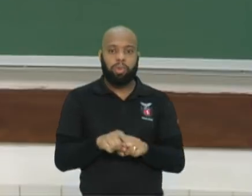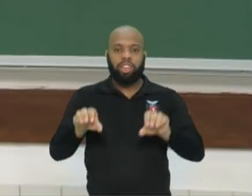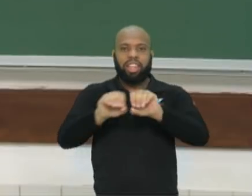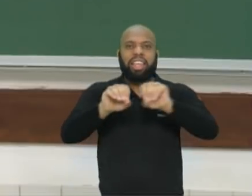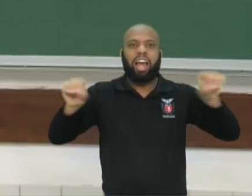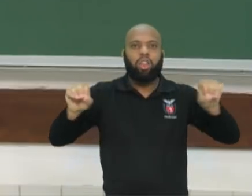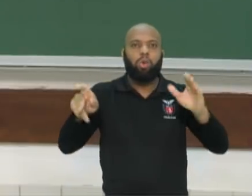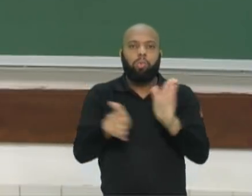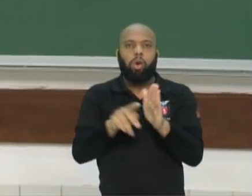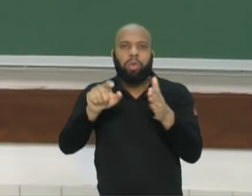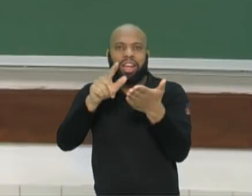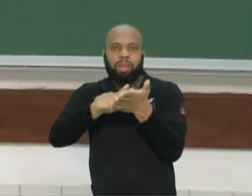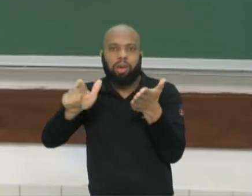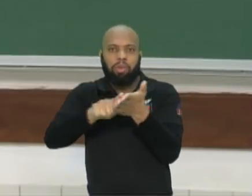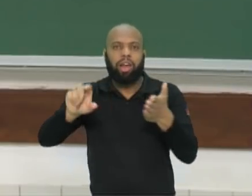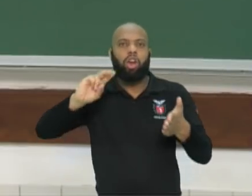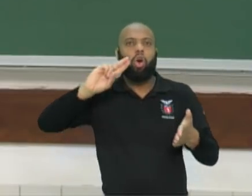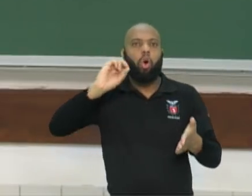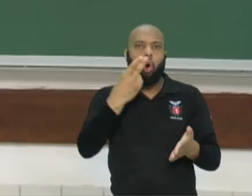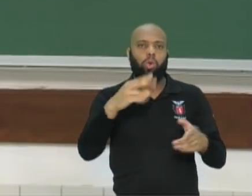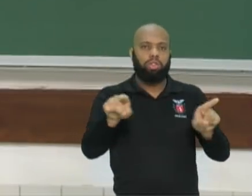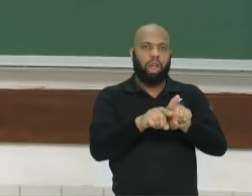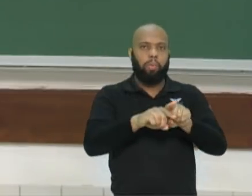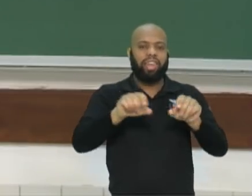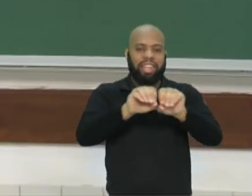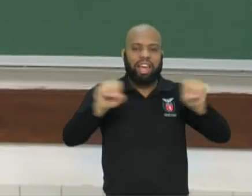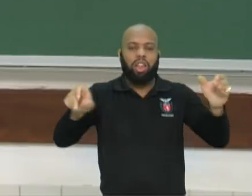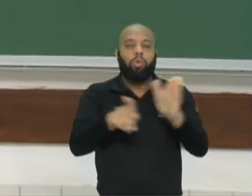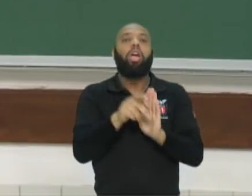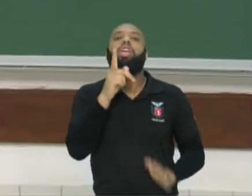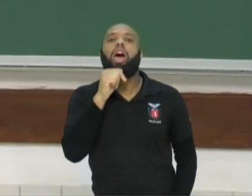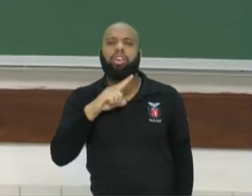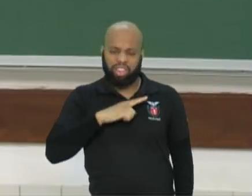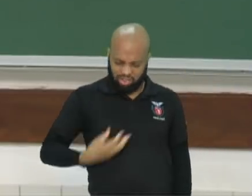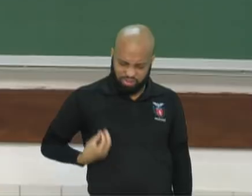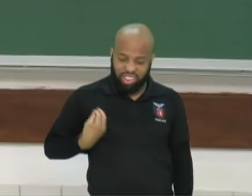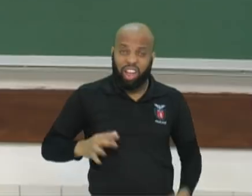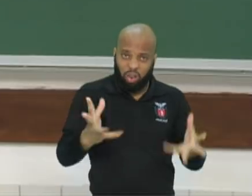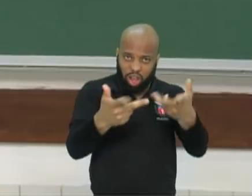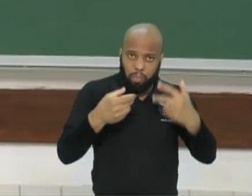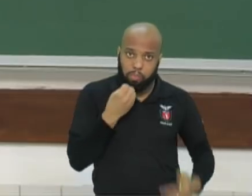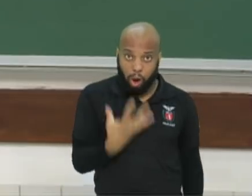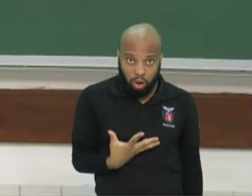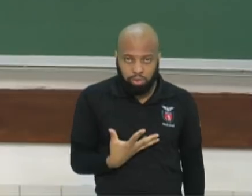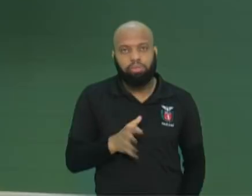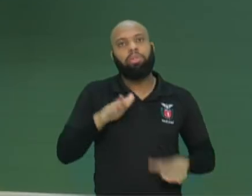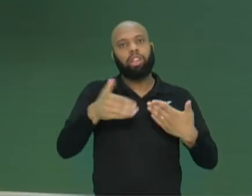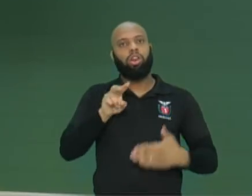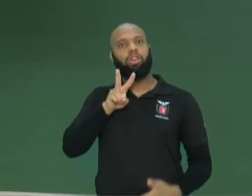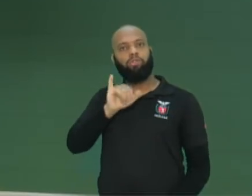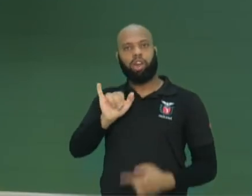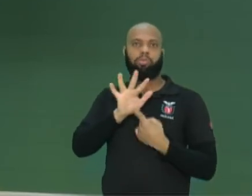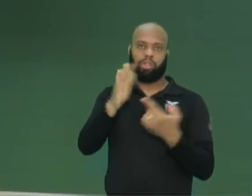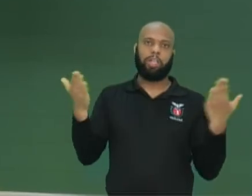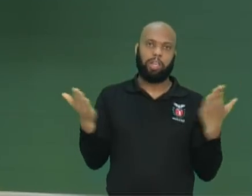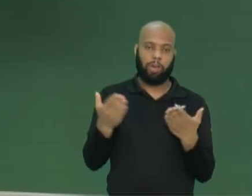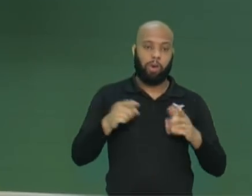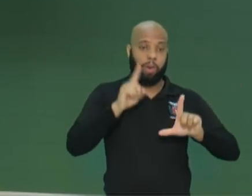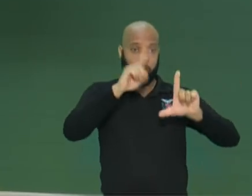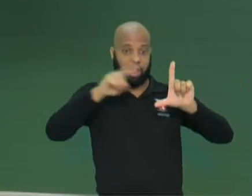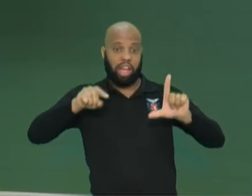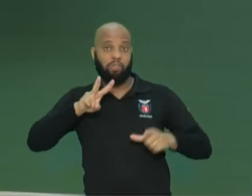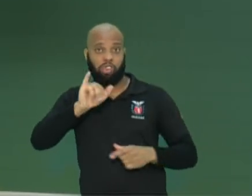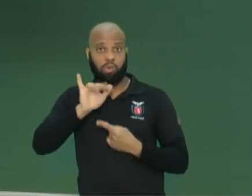características para entender como vive essa sociedade, se ela tem uma qualidade de vida. Aí eu trouxe o primeiro gráfico